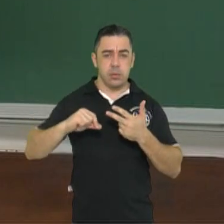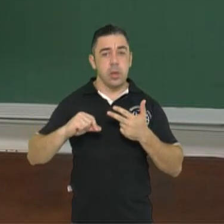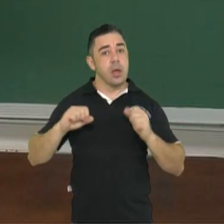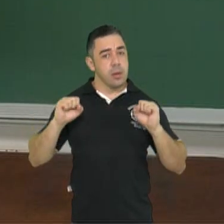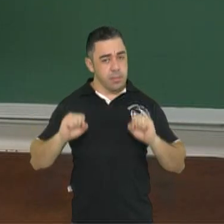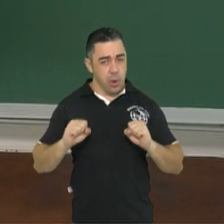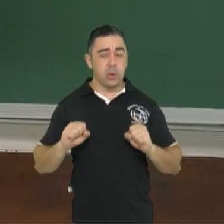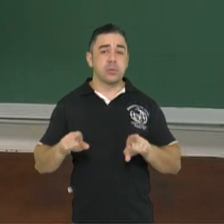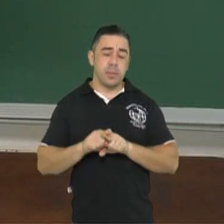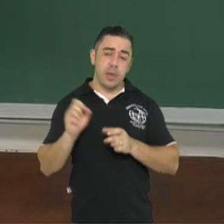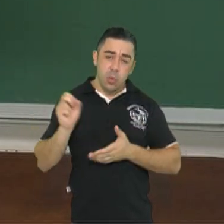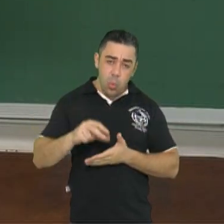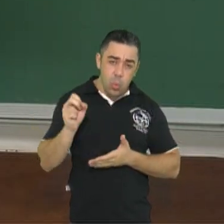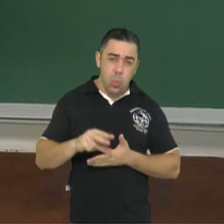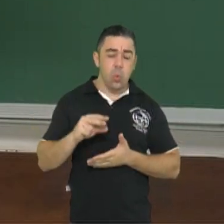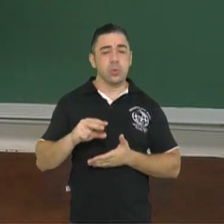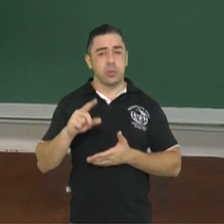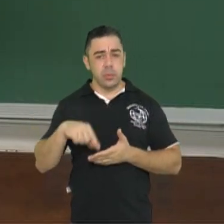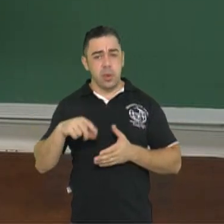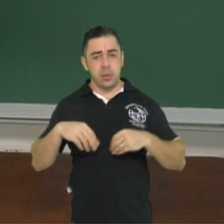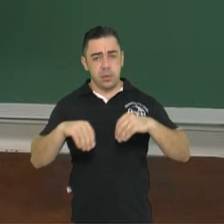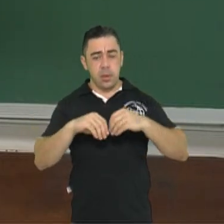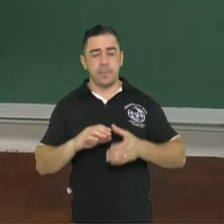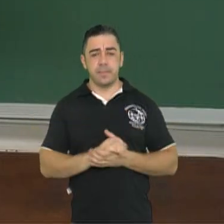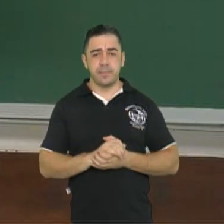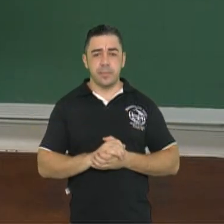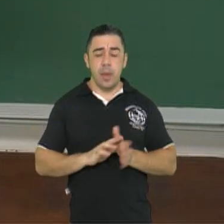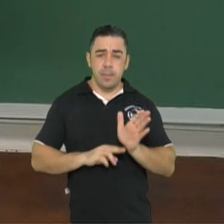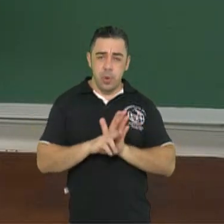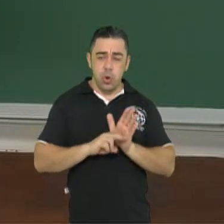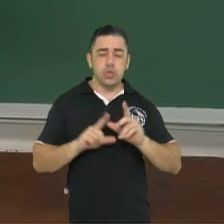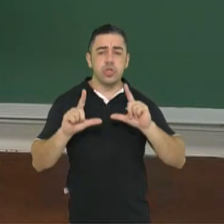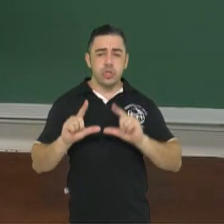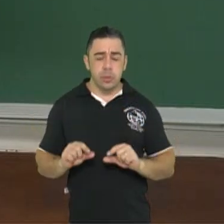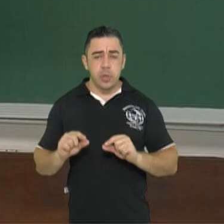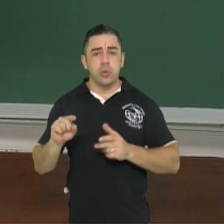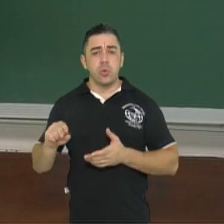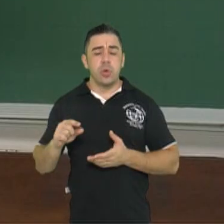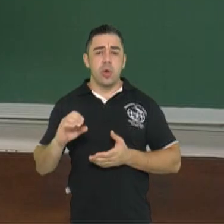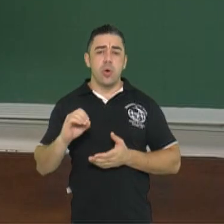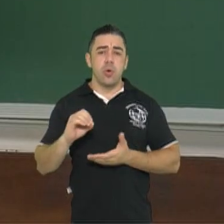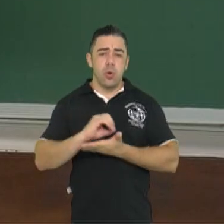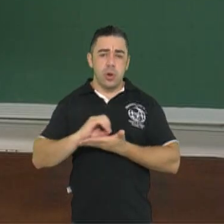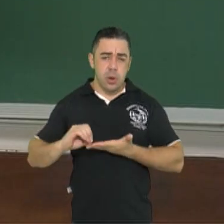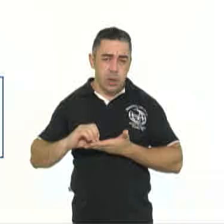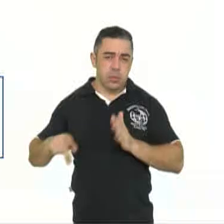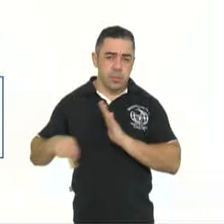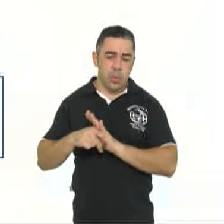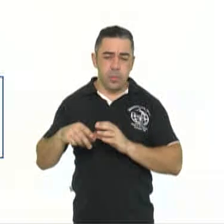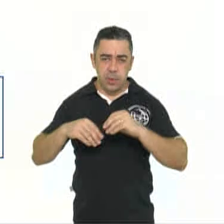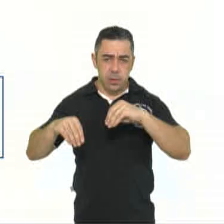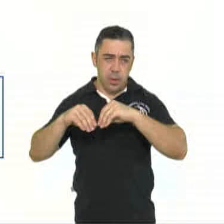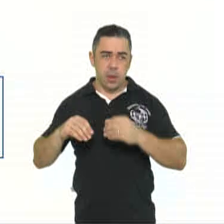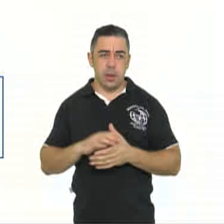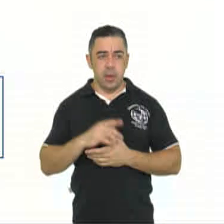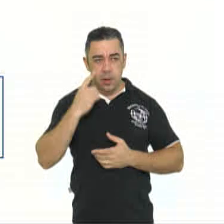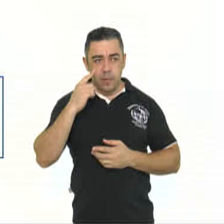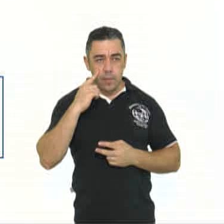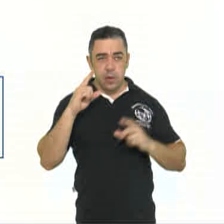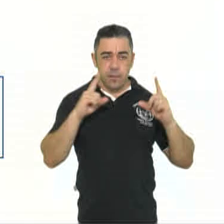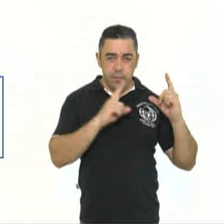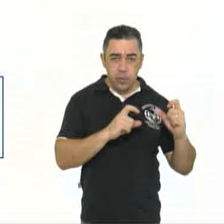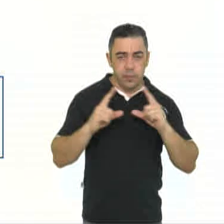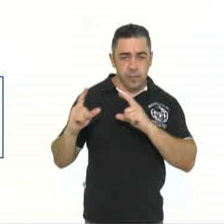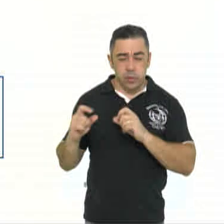ser contaminação do solo, tá? E biológicos, diminui a quantidade de matéria orgânica. E a gente está vendo aqui 2 fotos,